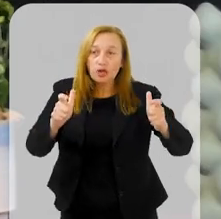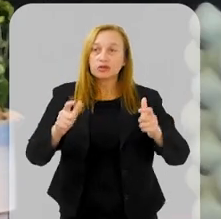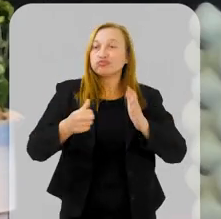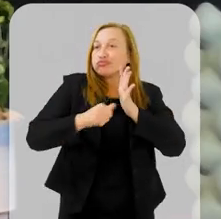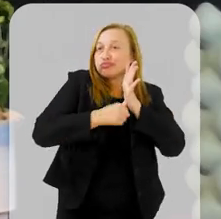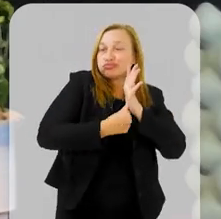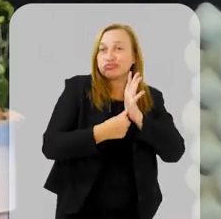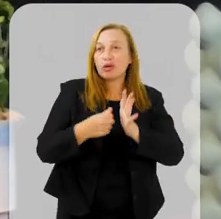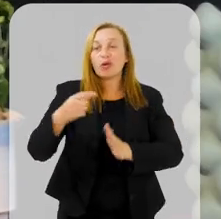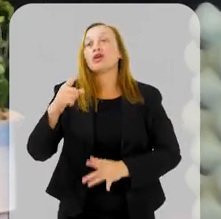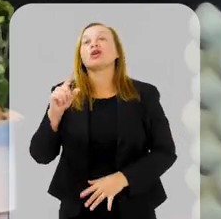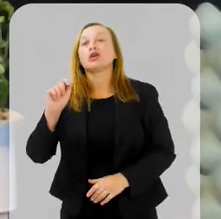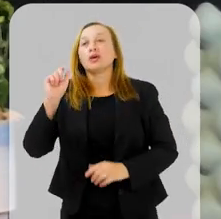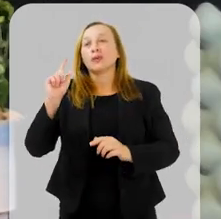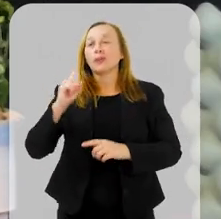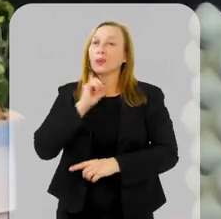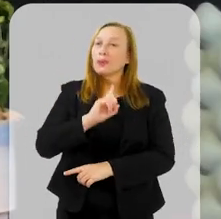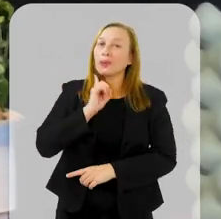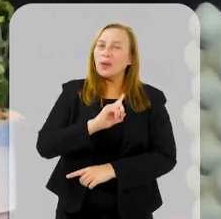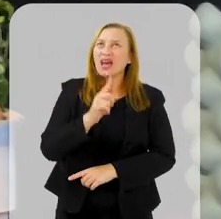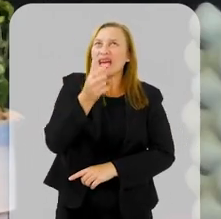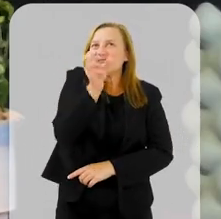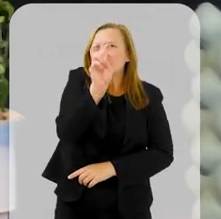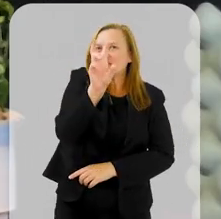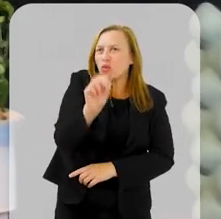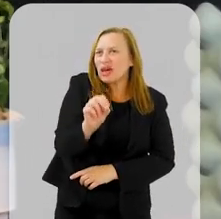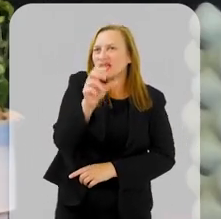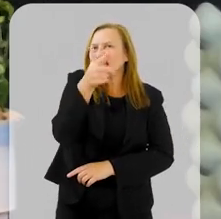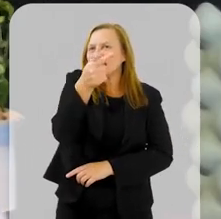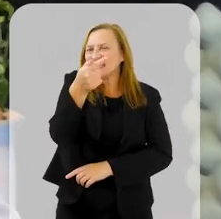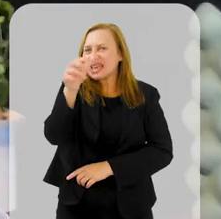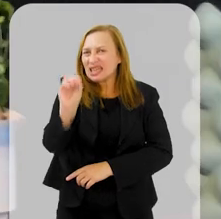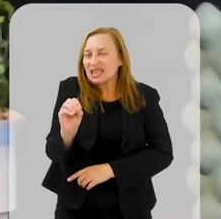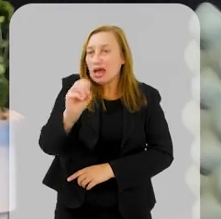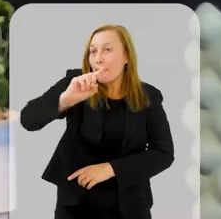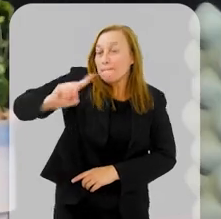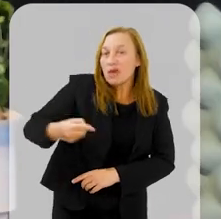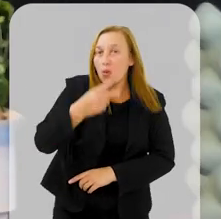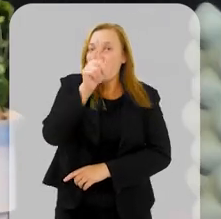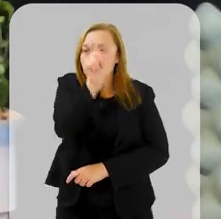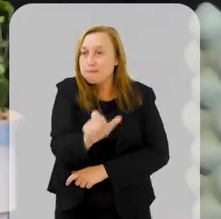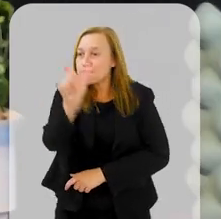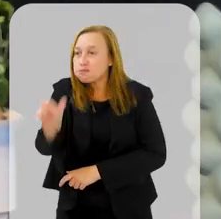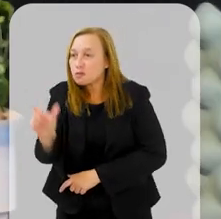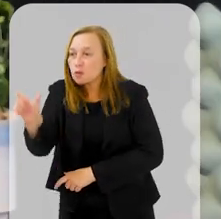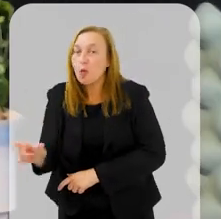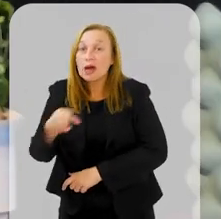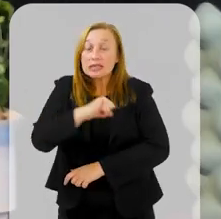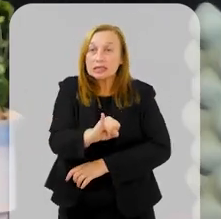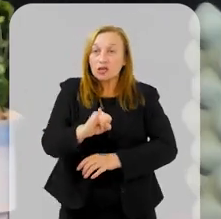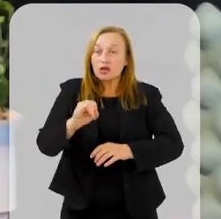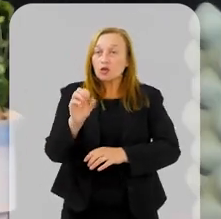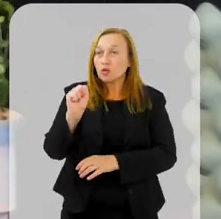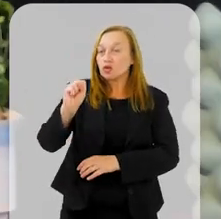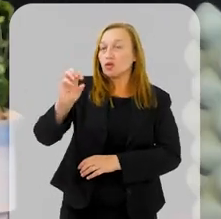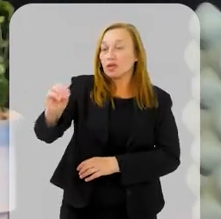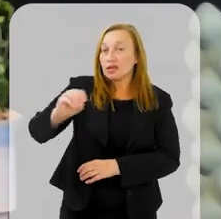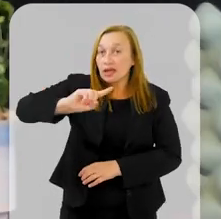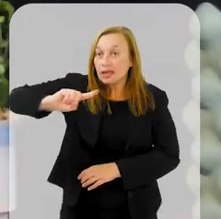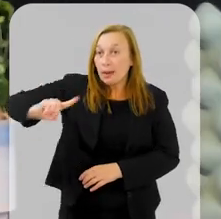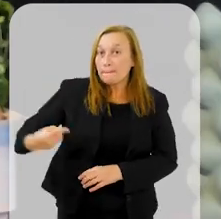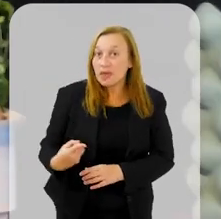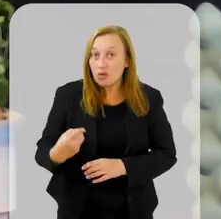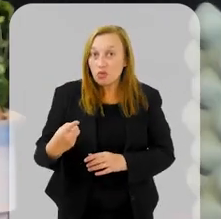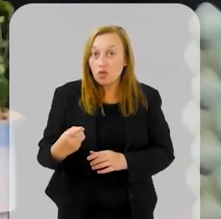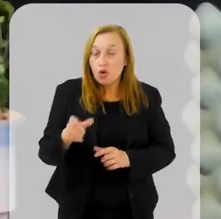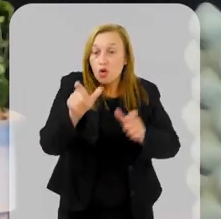Maracanã 50, 60 mil pessoas. E se os 88 mil lugares estivessem aí autorizados, o